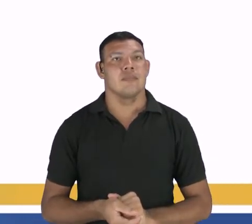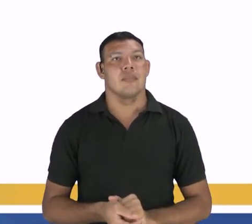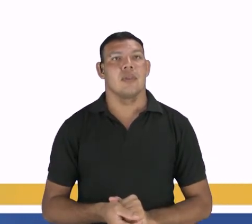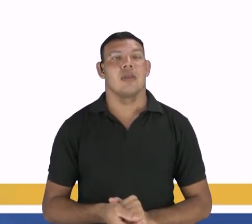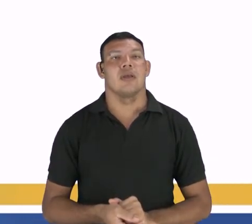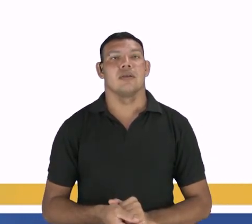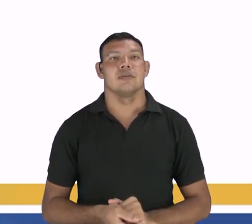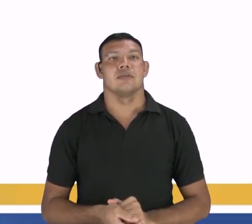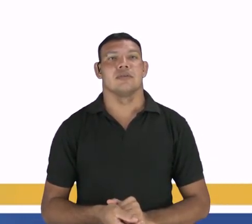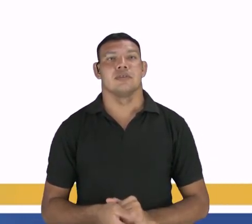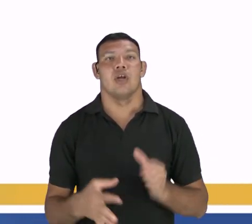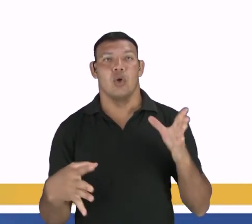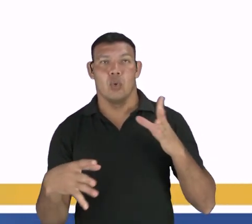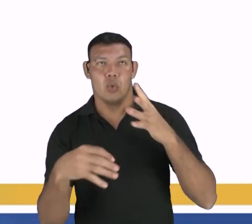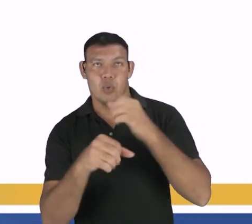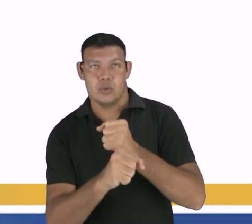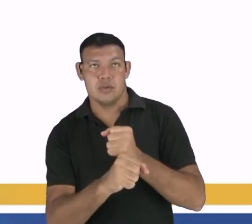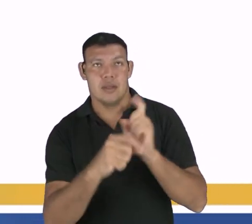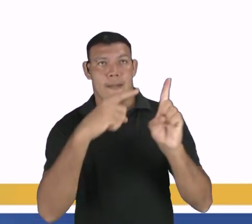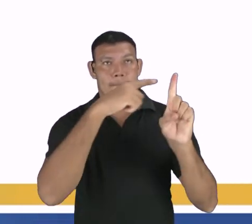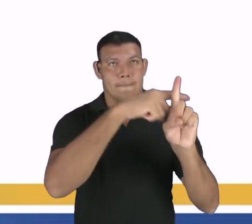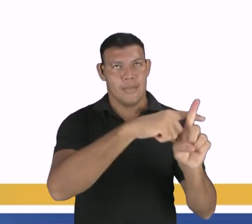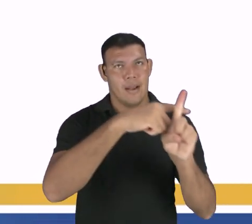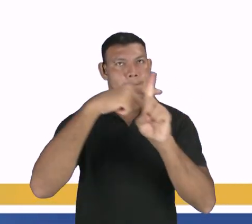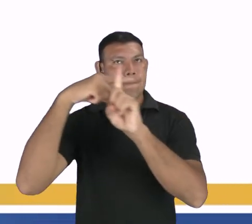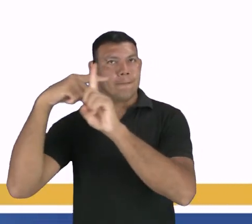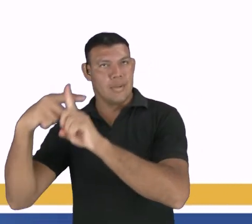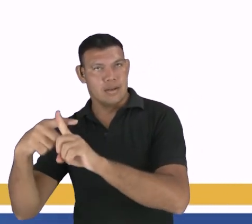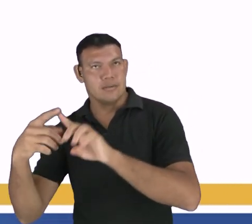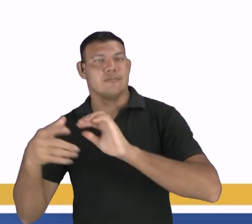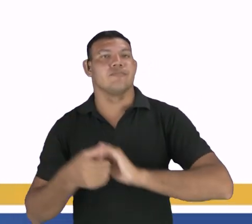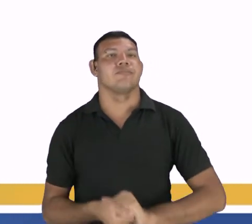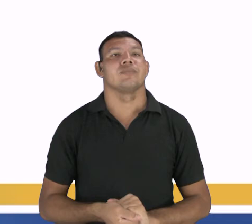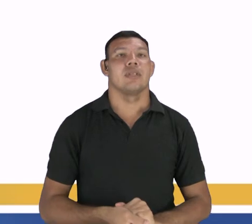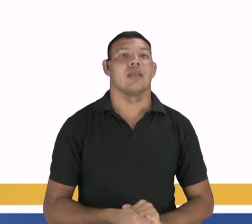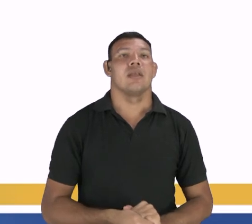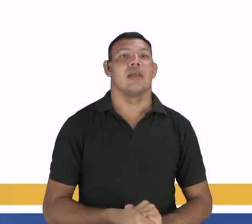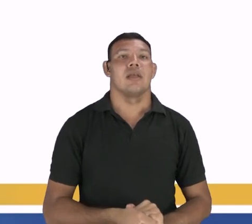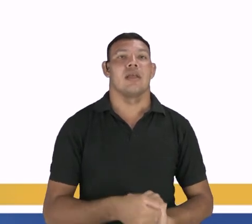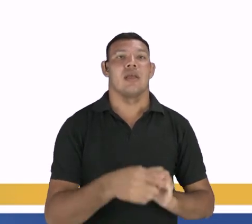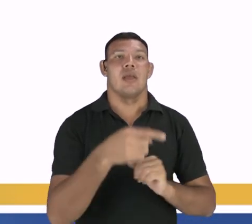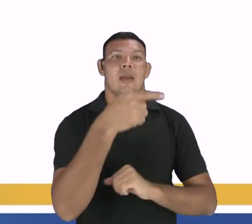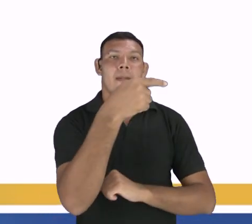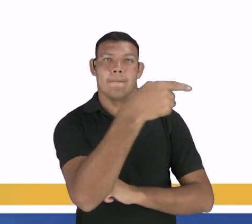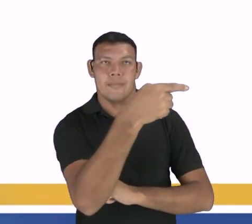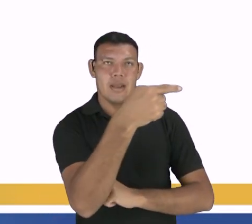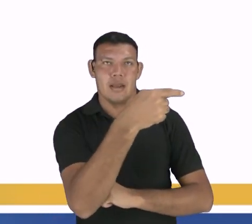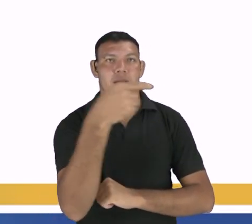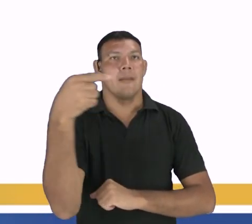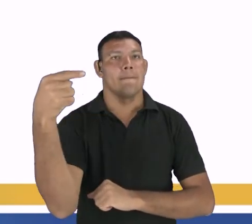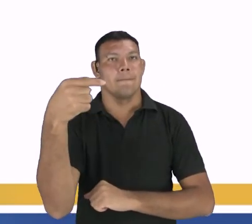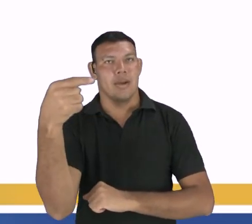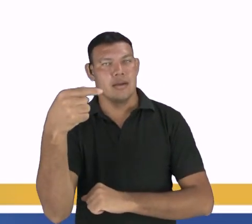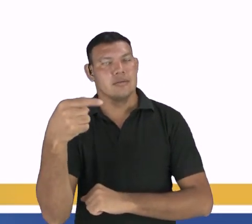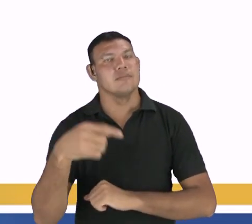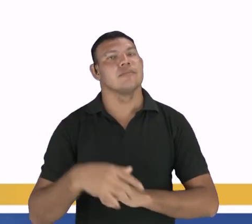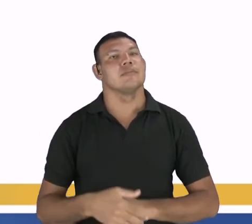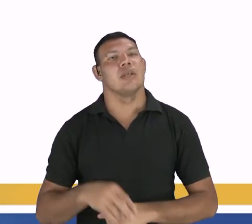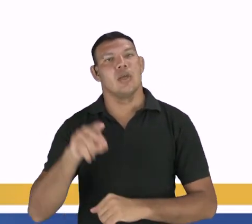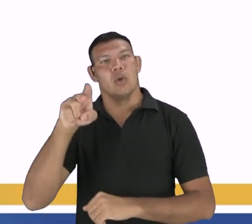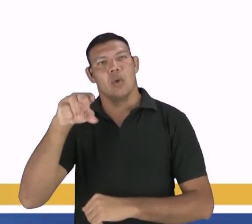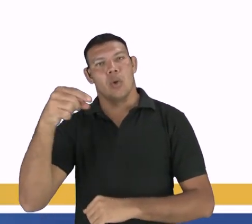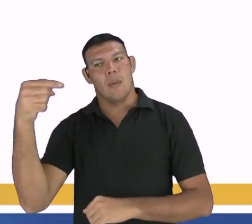números positivos, né? Tivemos uma soma entre dois negativos. Então, nós somamos dois números com